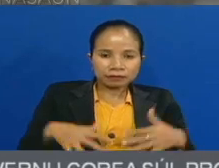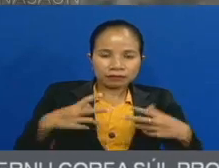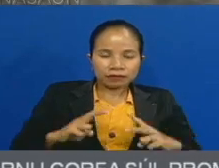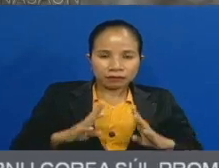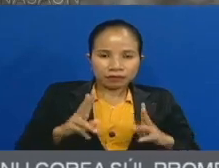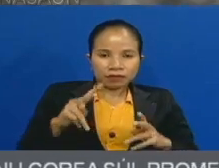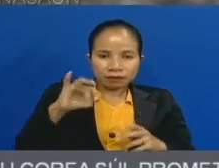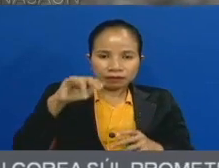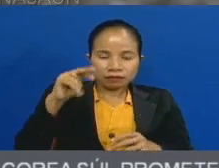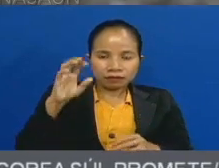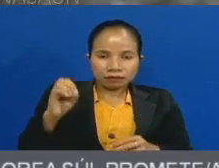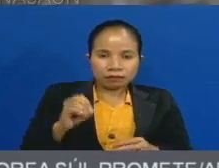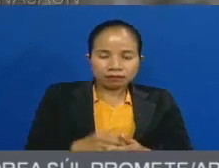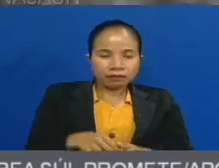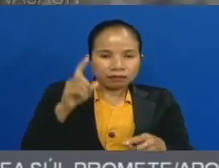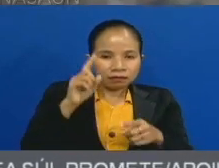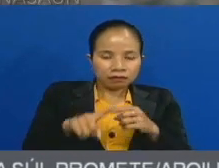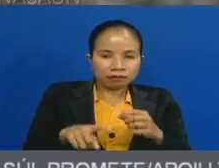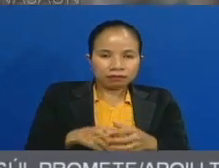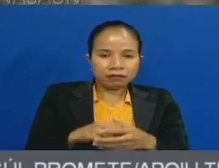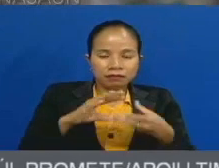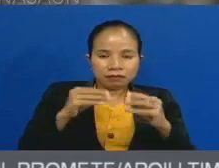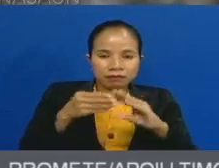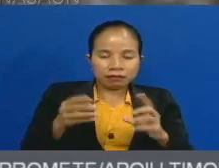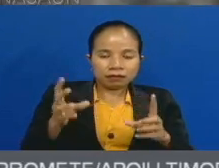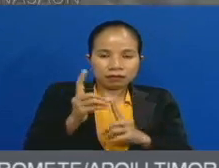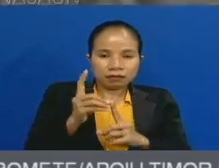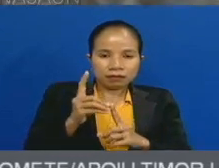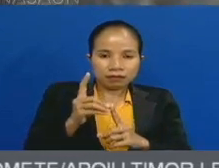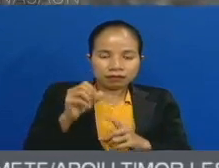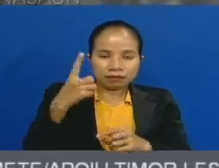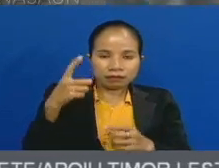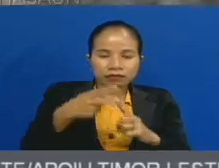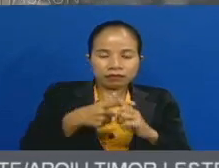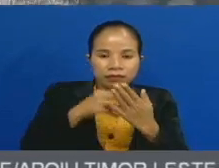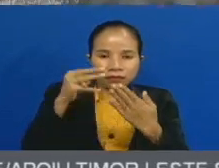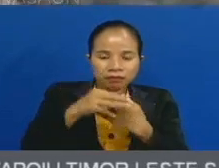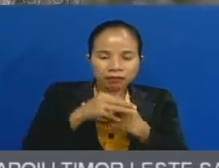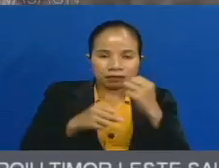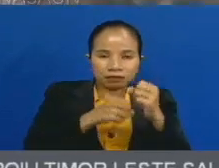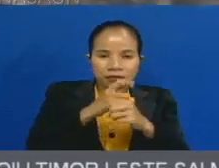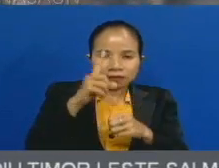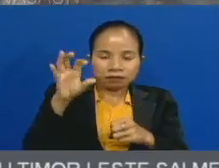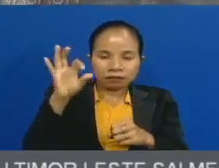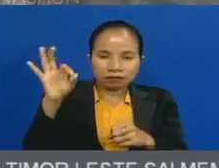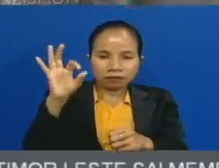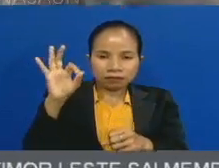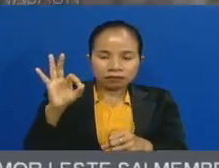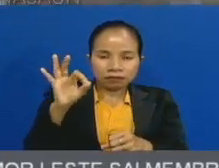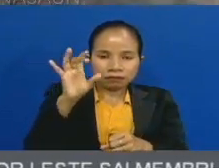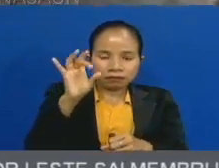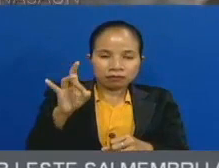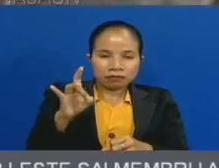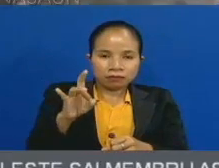Saudoso Nino Koni Santana, heladeit memoria, tamba iha loron sa nulu resing ida fulang marso, tinan riunda atu sese nulu resing